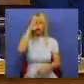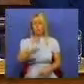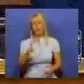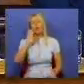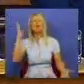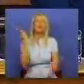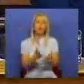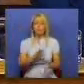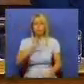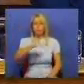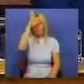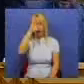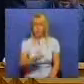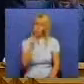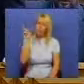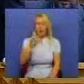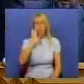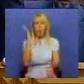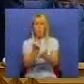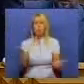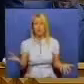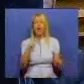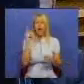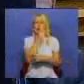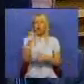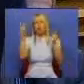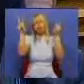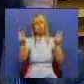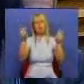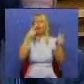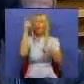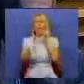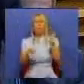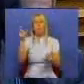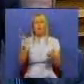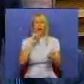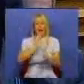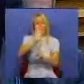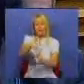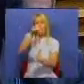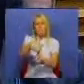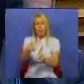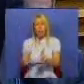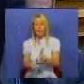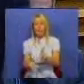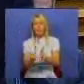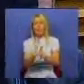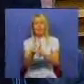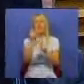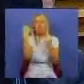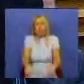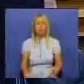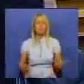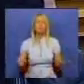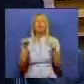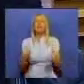Primeiro-Ministro, uma última palavra. Porque, na verdade, se me permite a expressão popular, isto é cada pasada, cada minhoca. 50% da